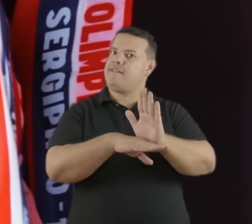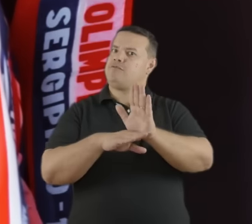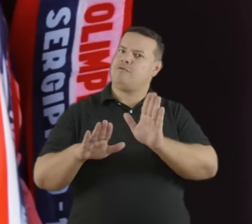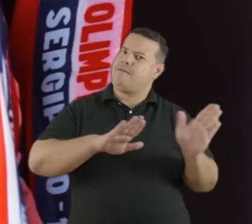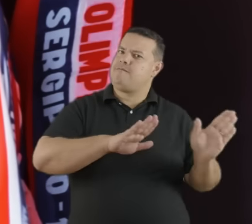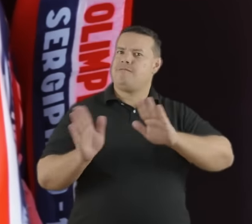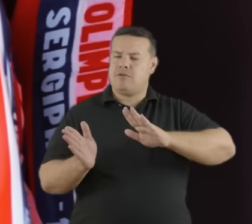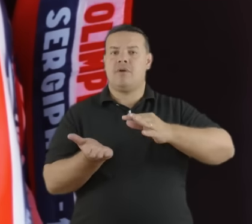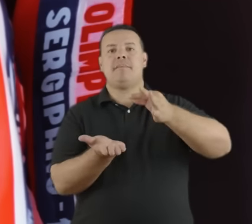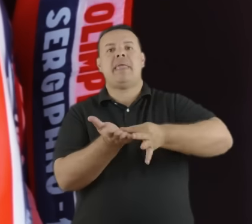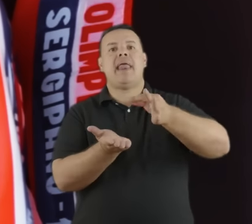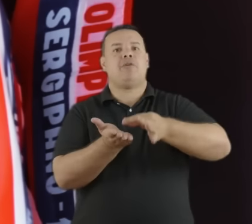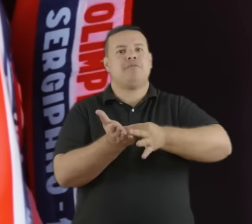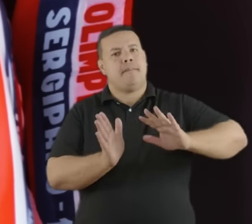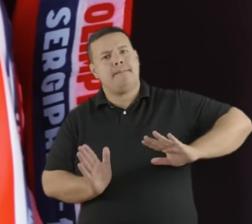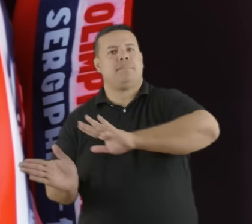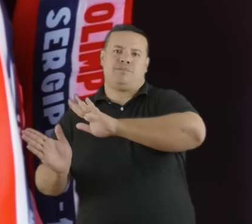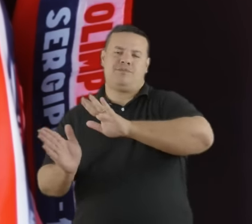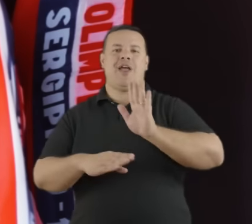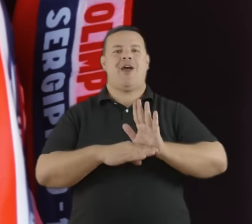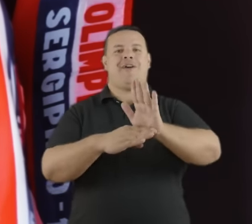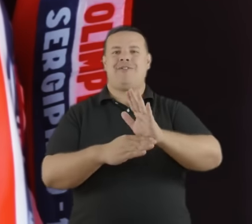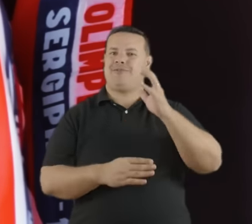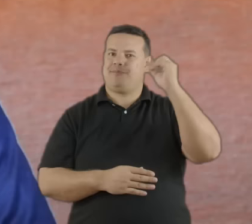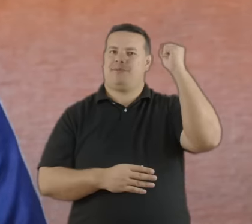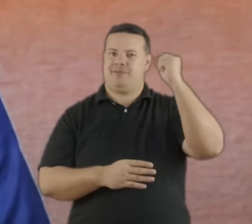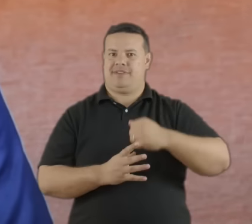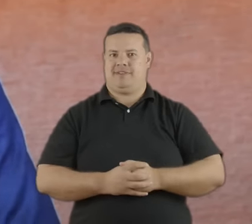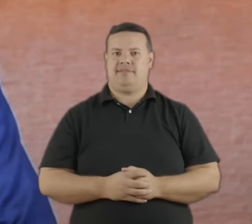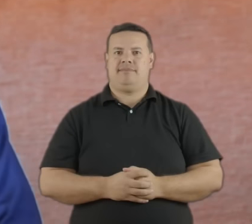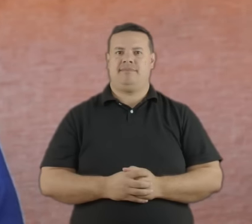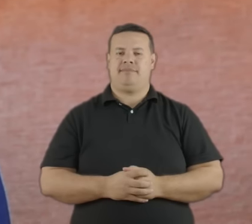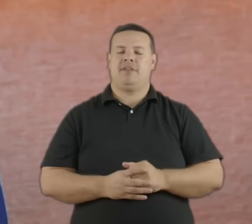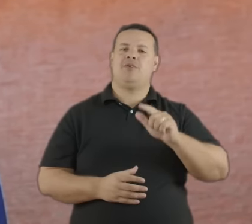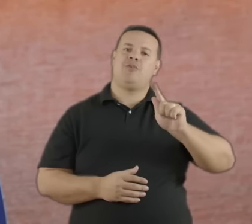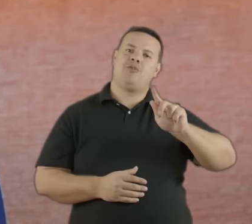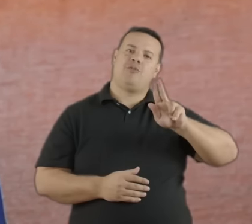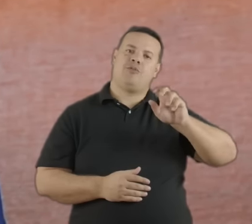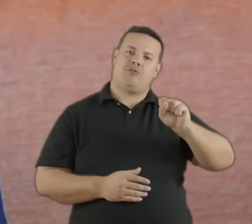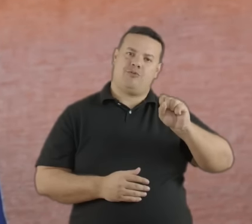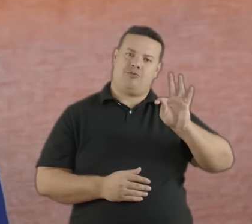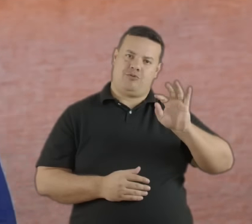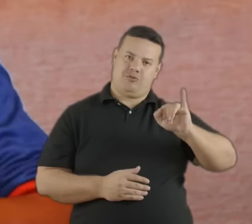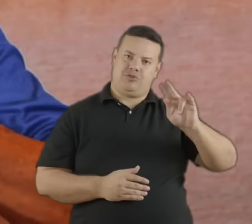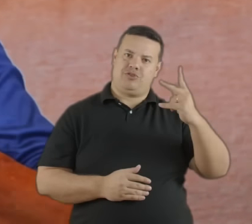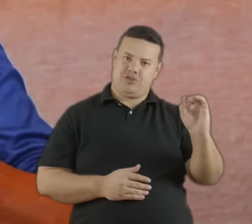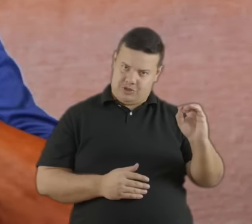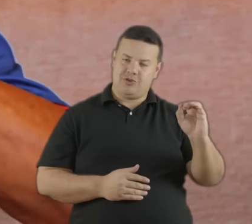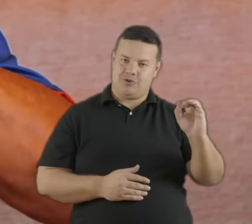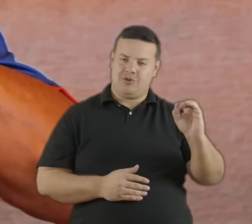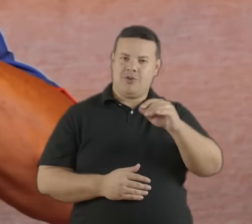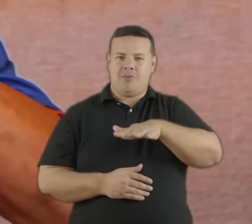da conquista do título ao defender um dos pênaltis na decisão daquele certame. Gustinho, volante,